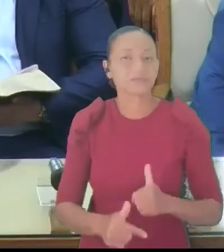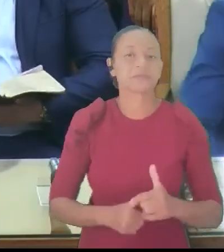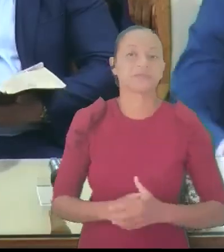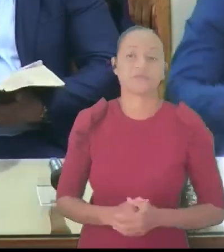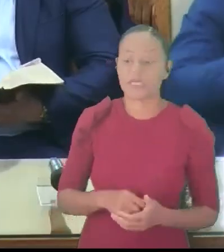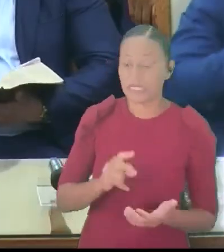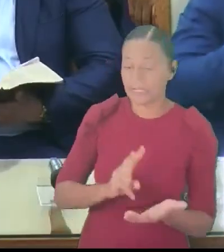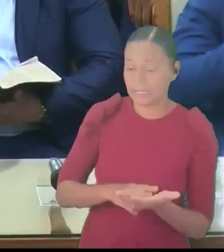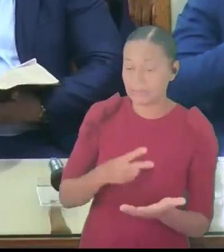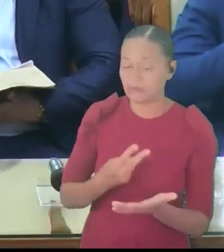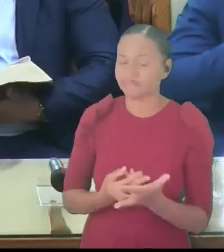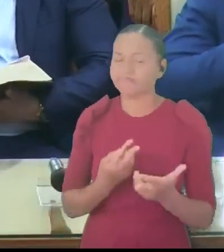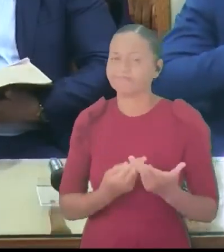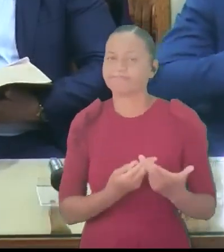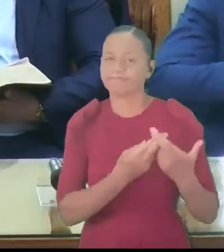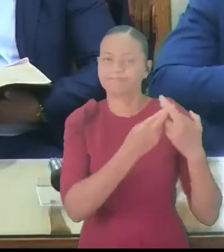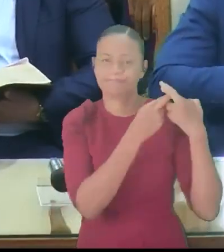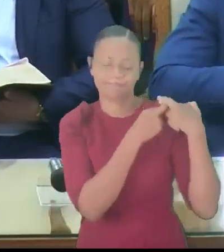Para traduzir com